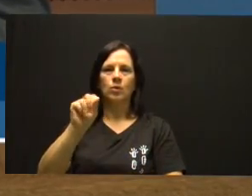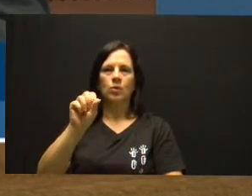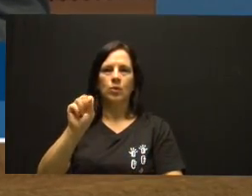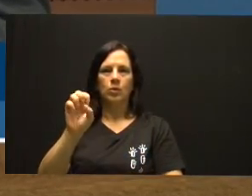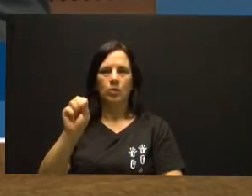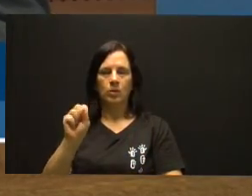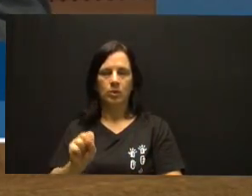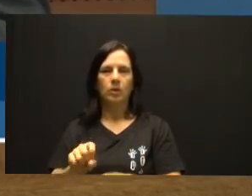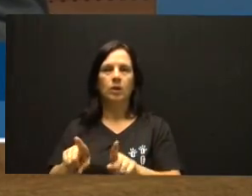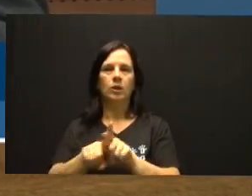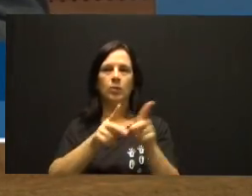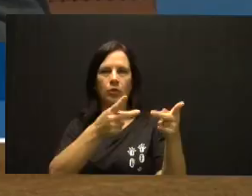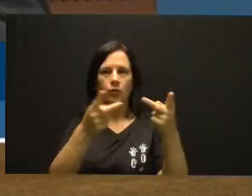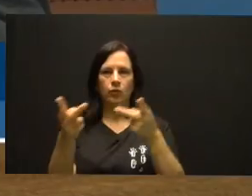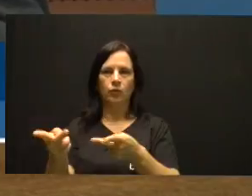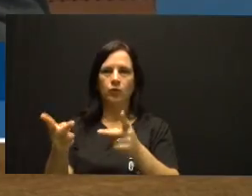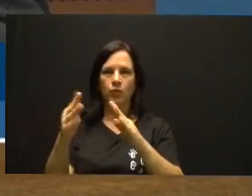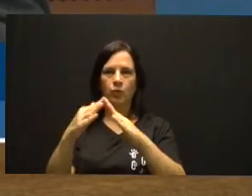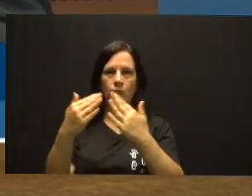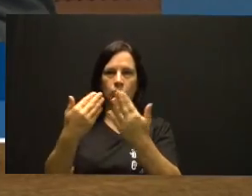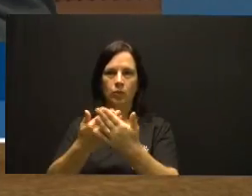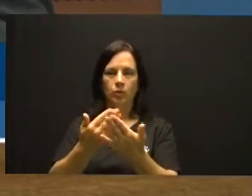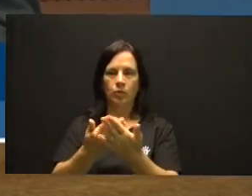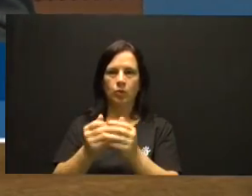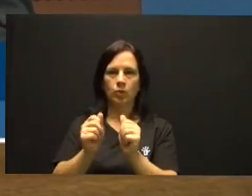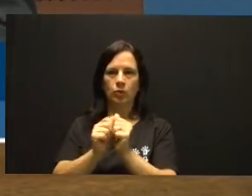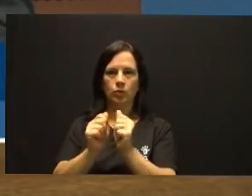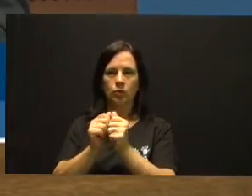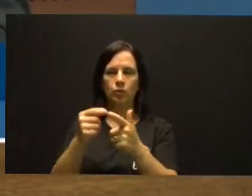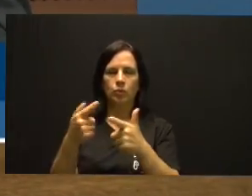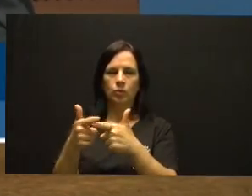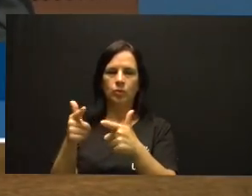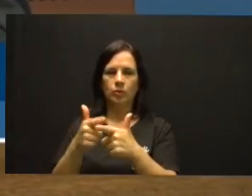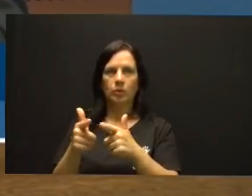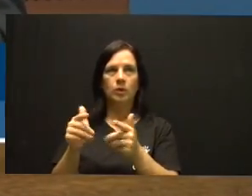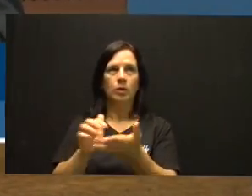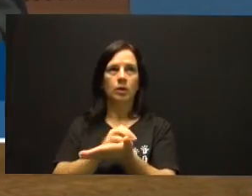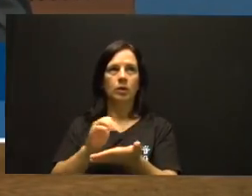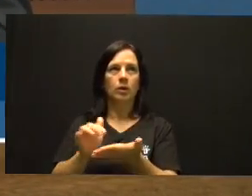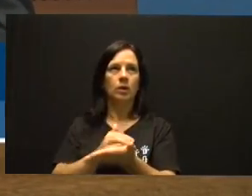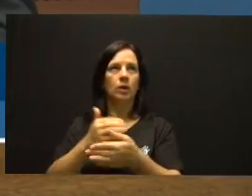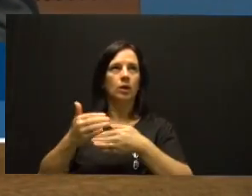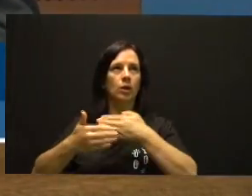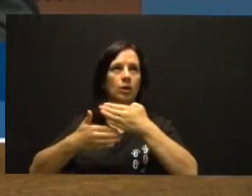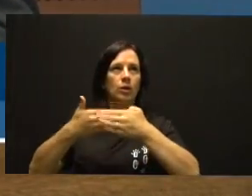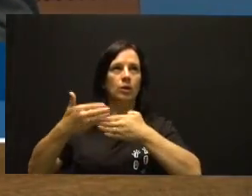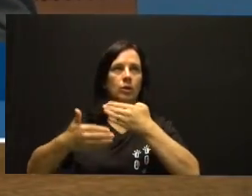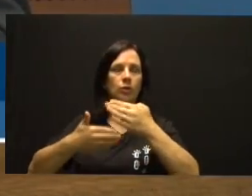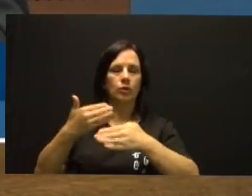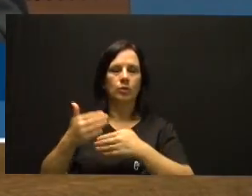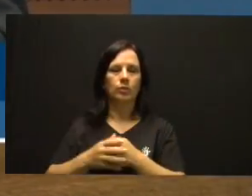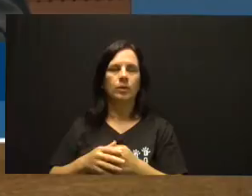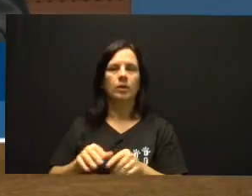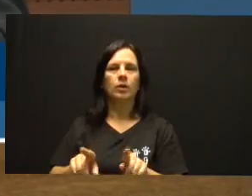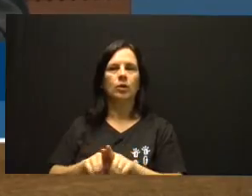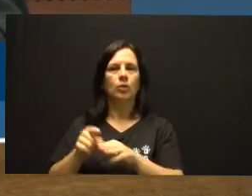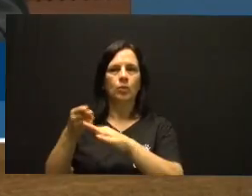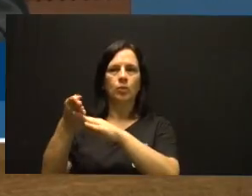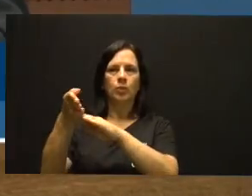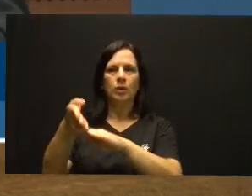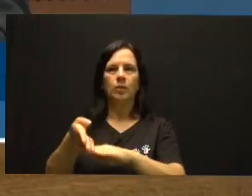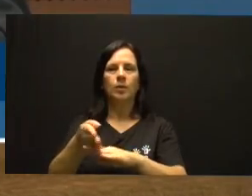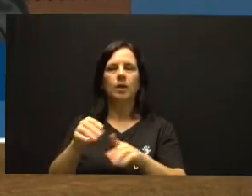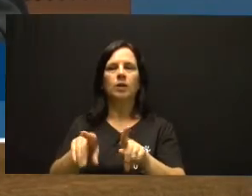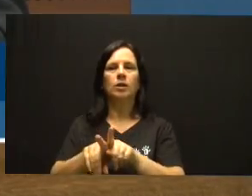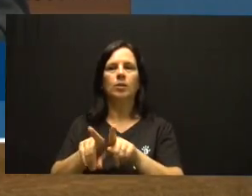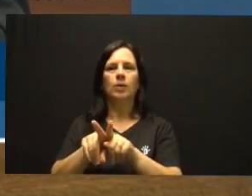Também visitei o prédio e verifiquei as condições juntamente com a equipe da Secretaria de Obras, bem como participei da reunião